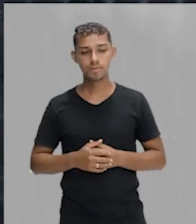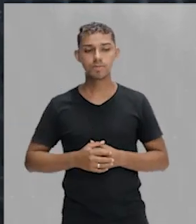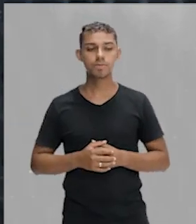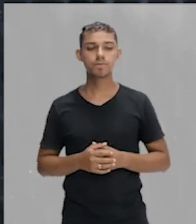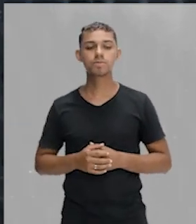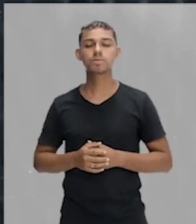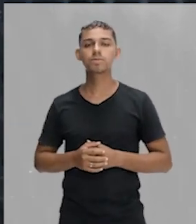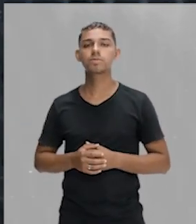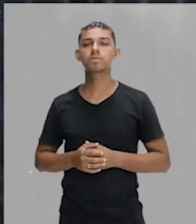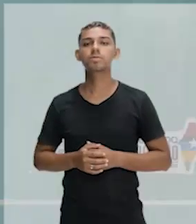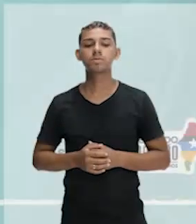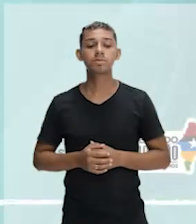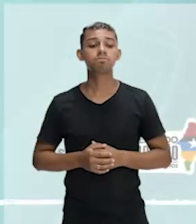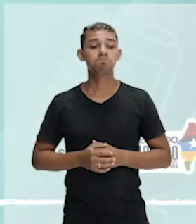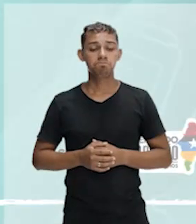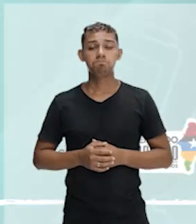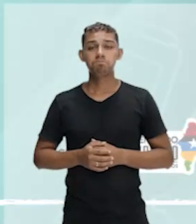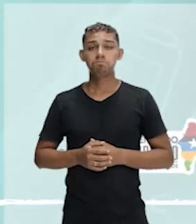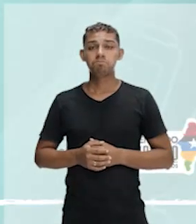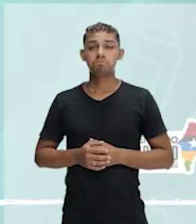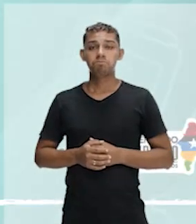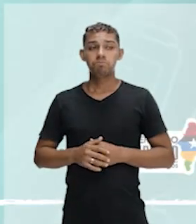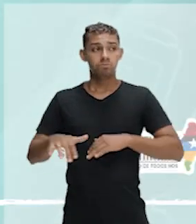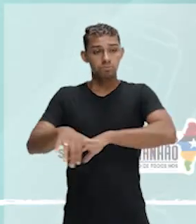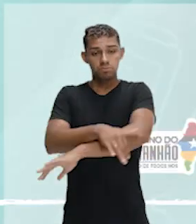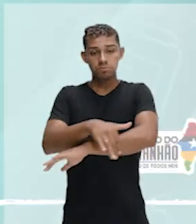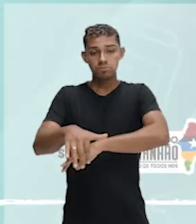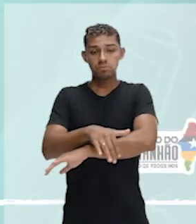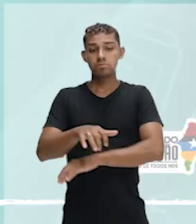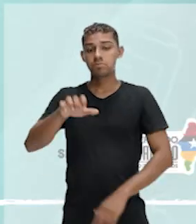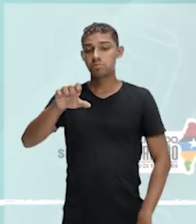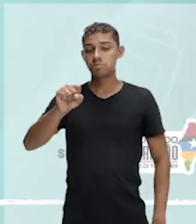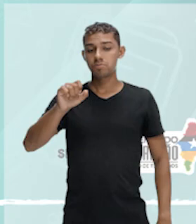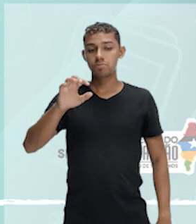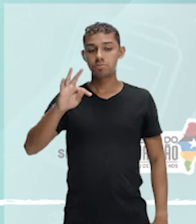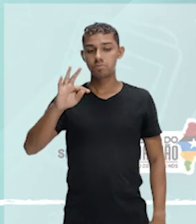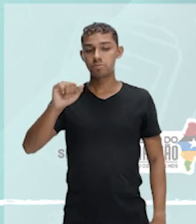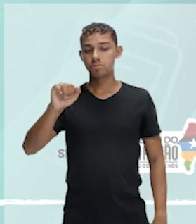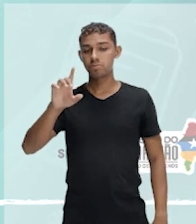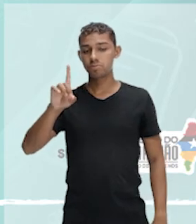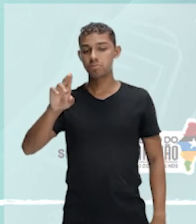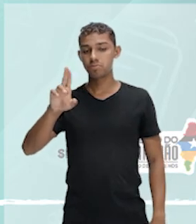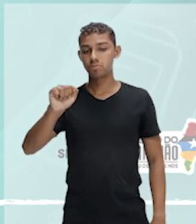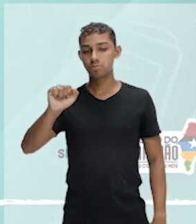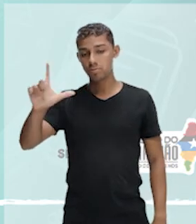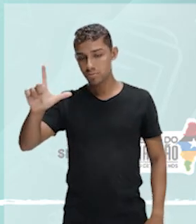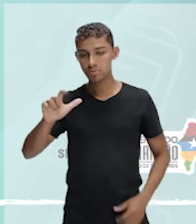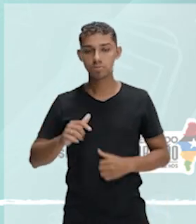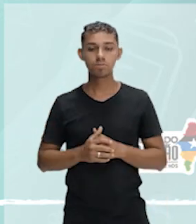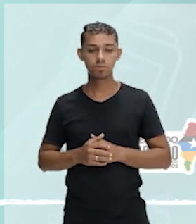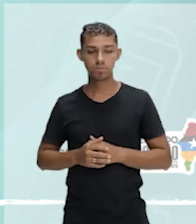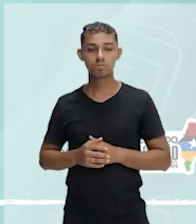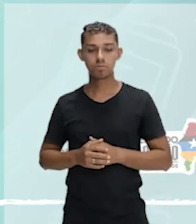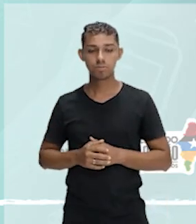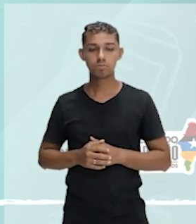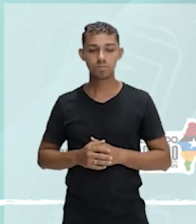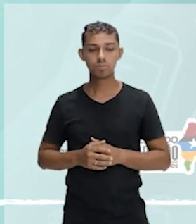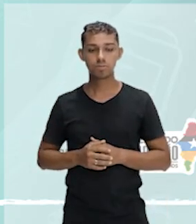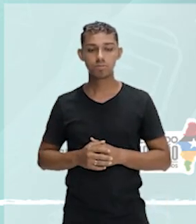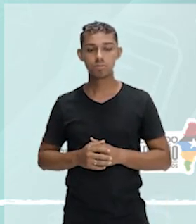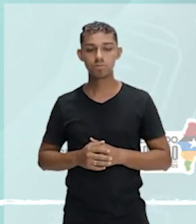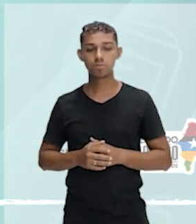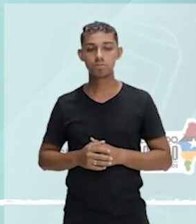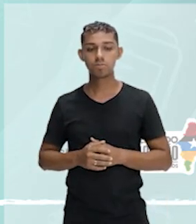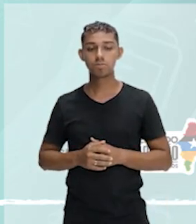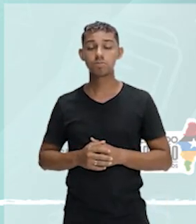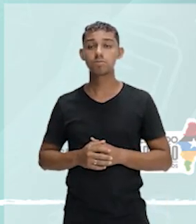terra. Eu tenho aqui estrada estadual, carretera comarcal. Estrada federal, carretera